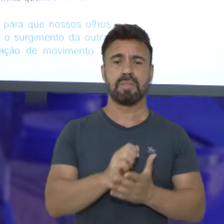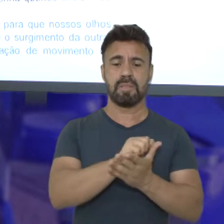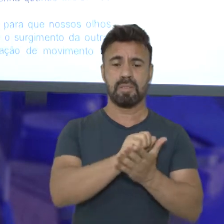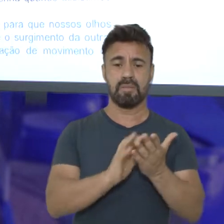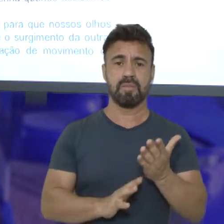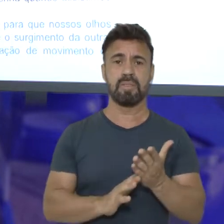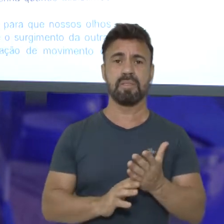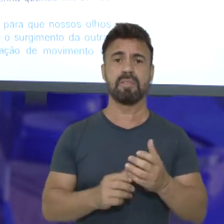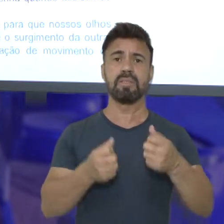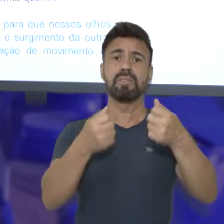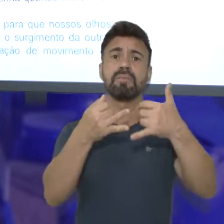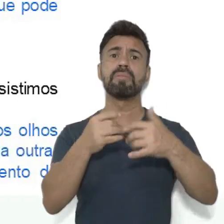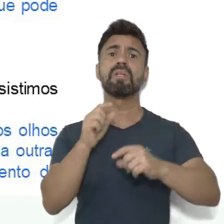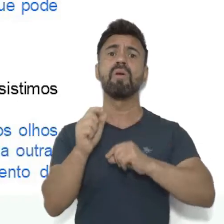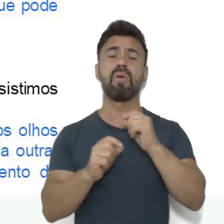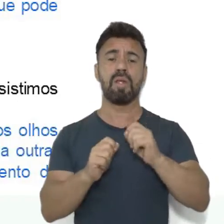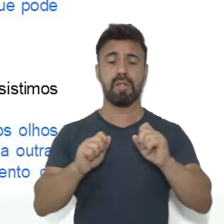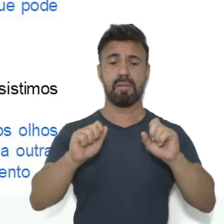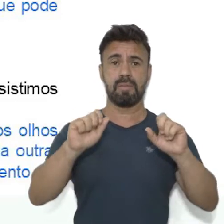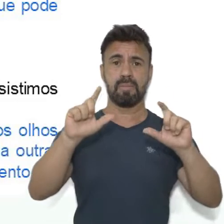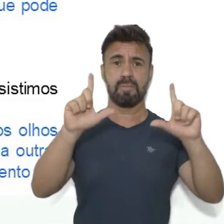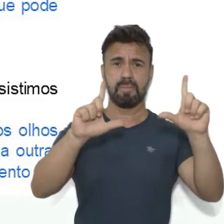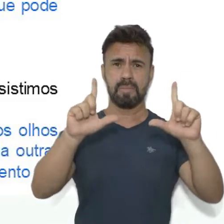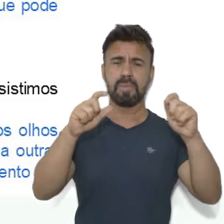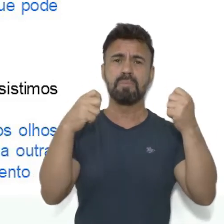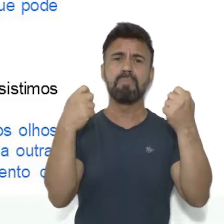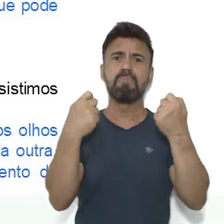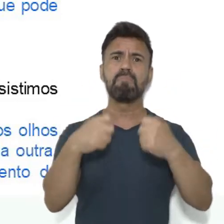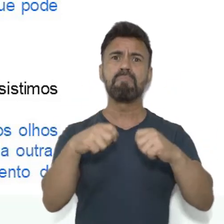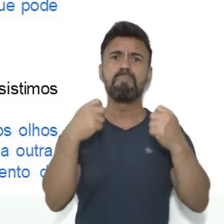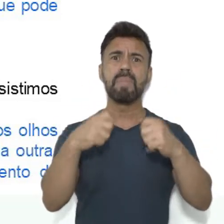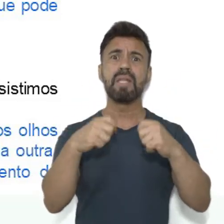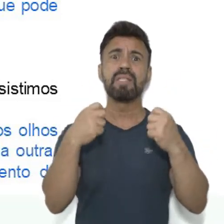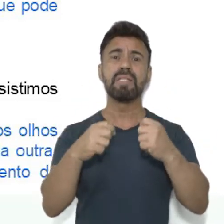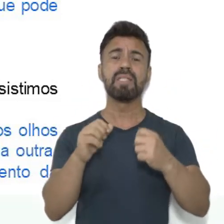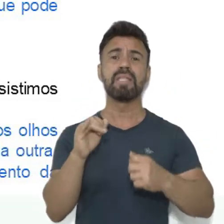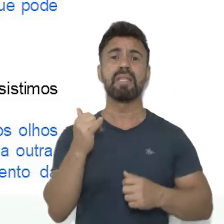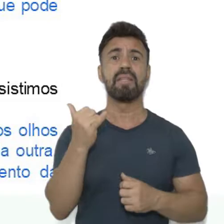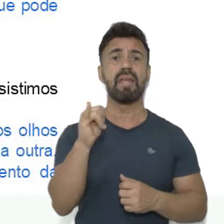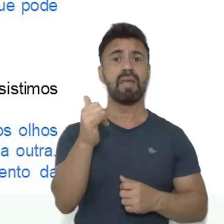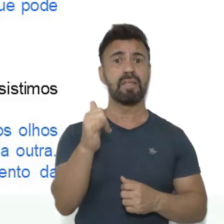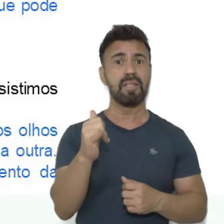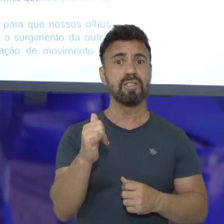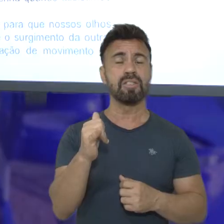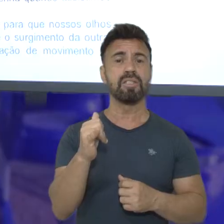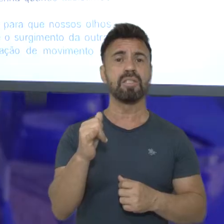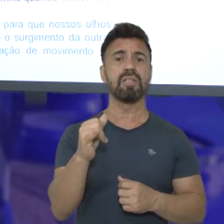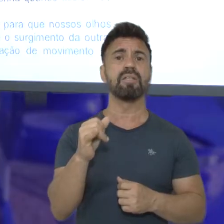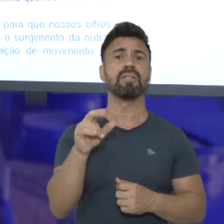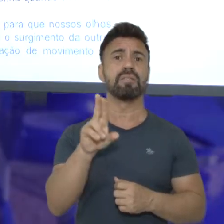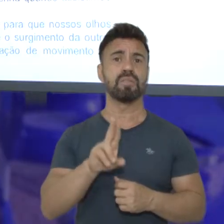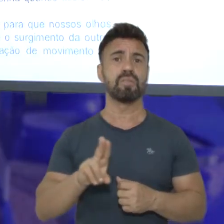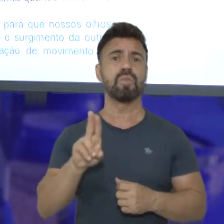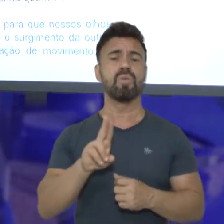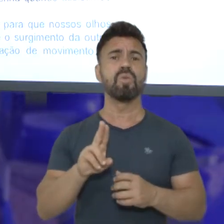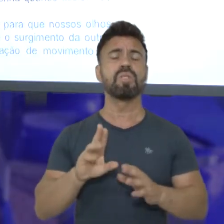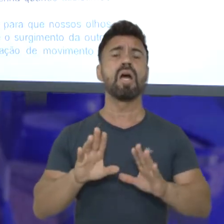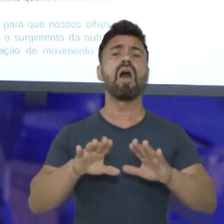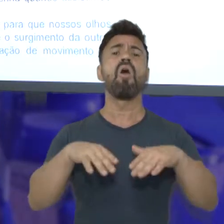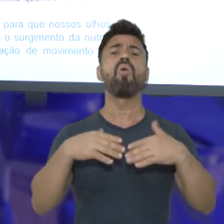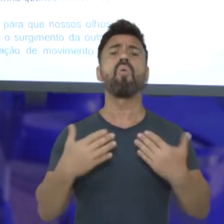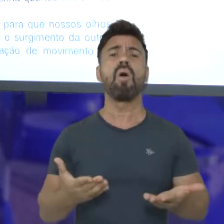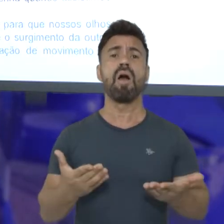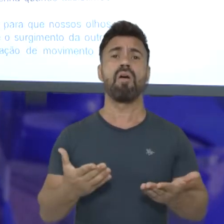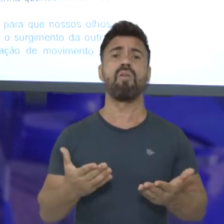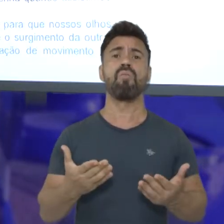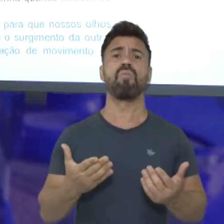diz o seguinte: a televisão necessita de uma fonte de energia que geralmente é a usina. Qual é a